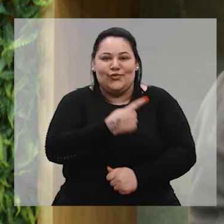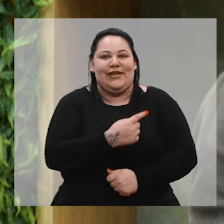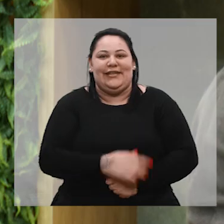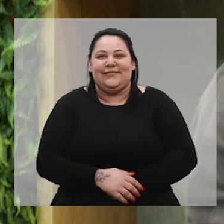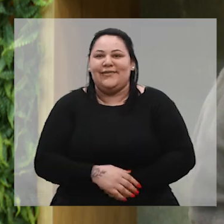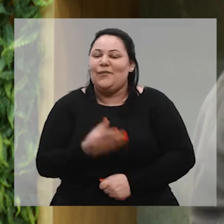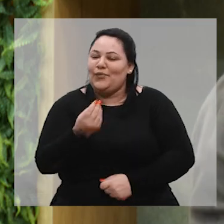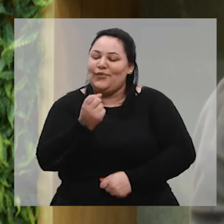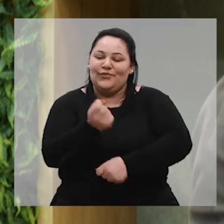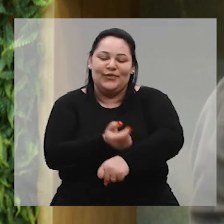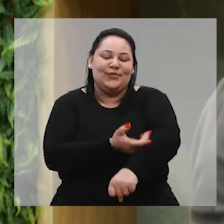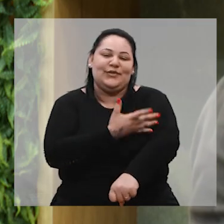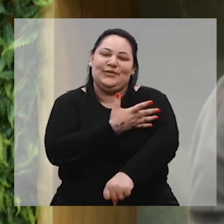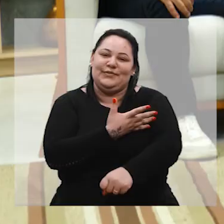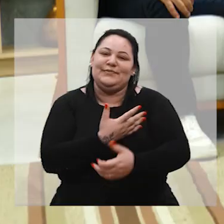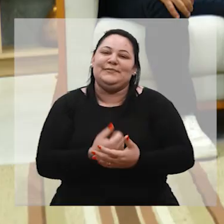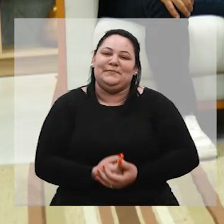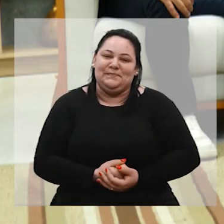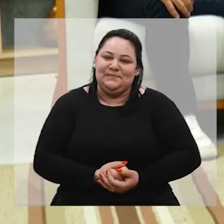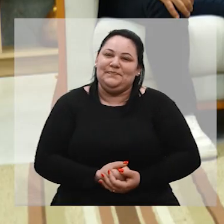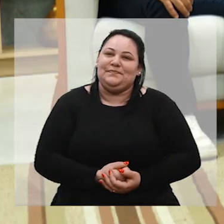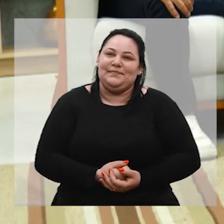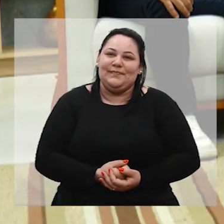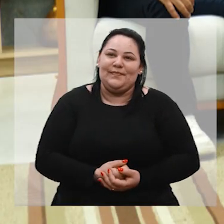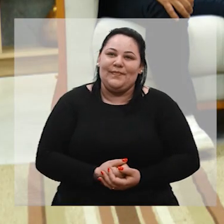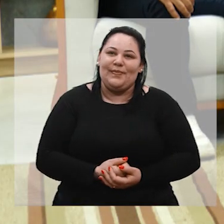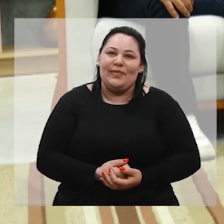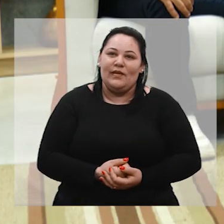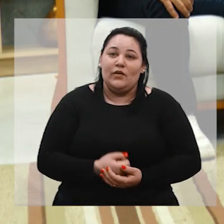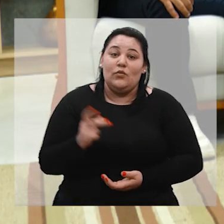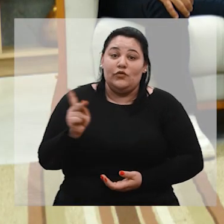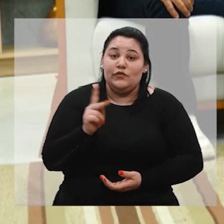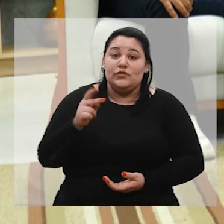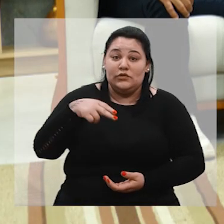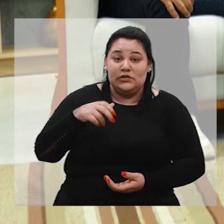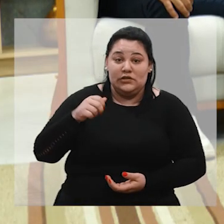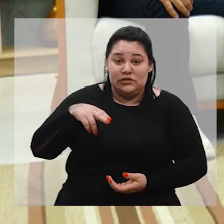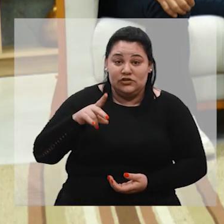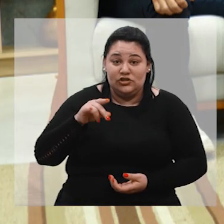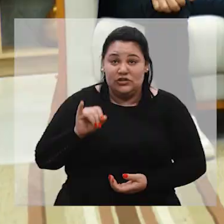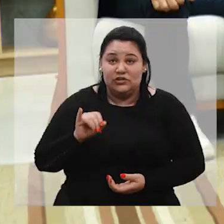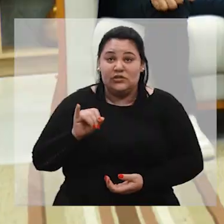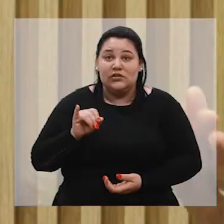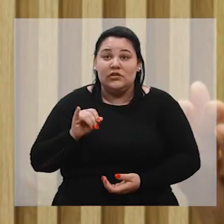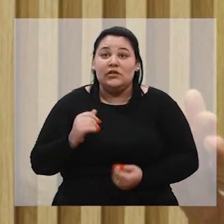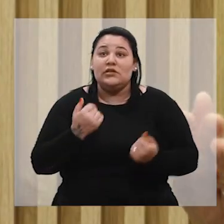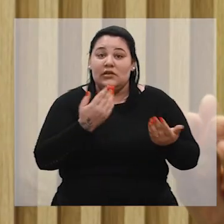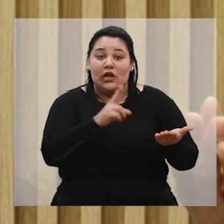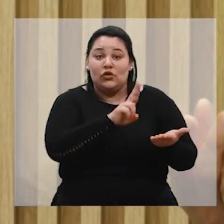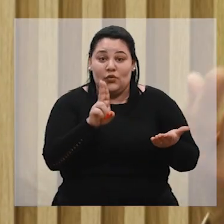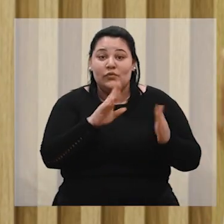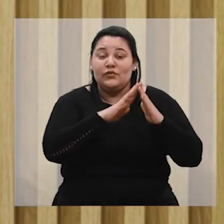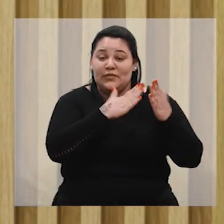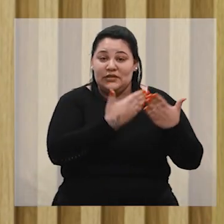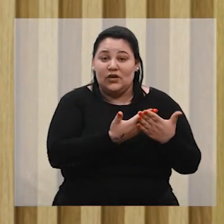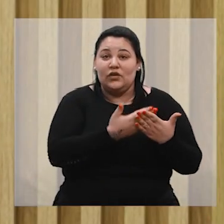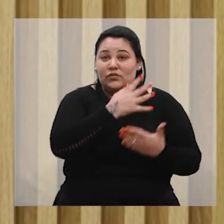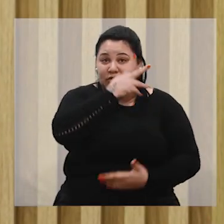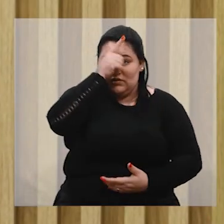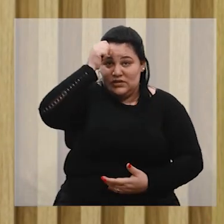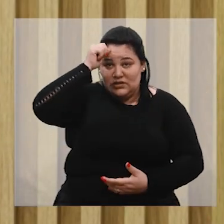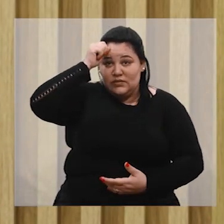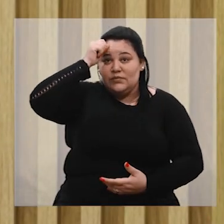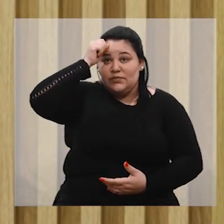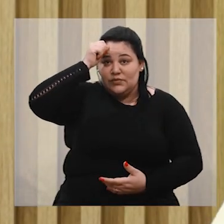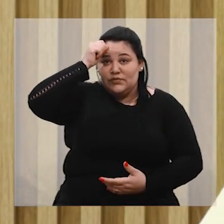mesma sala de aula onde tive aula com ele. Então foi bem emocionante também esse segundo momento. E o professor Nandi dá nome a